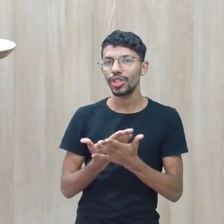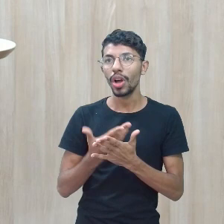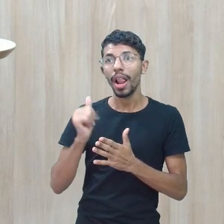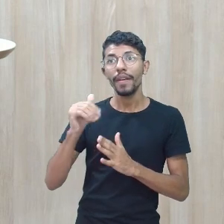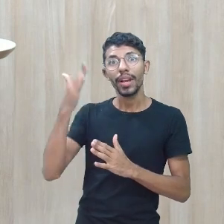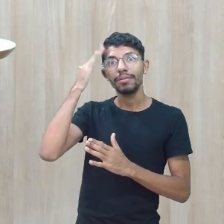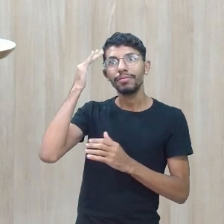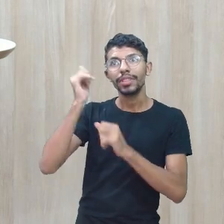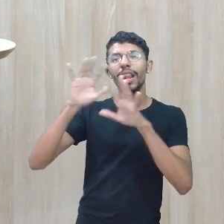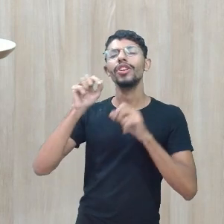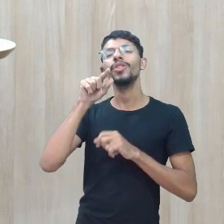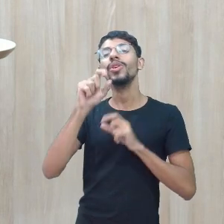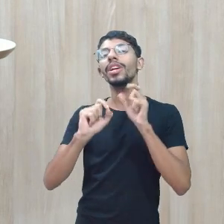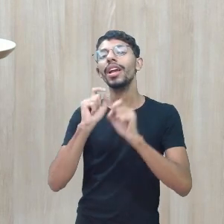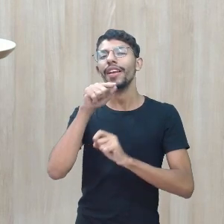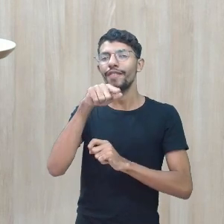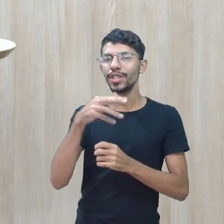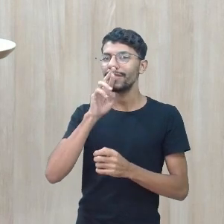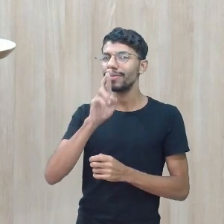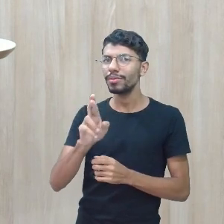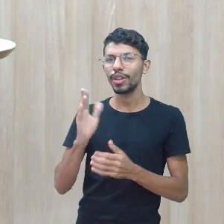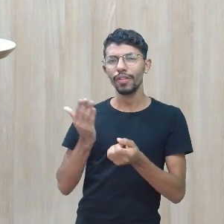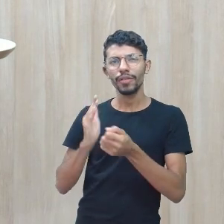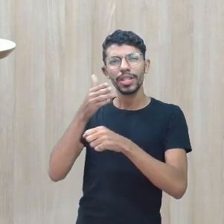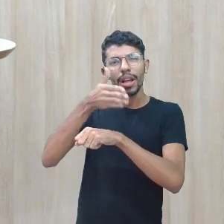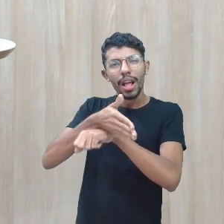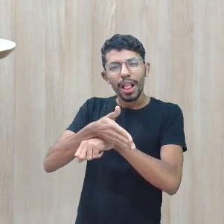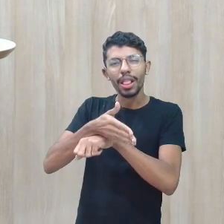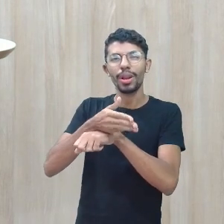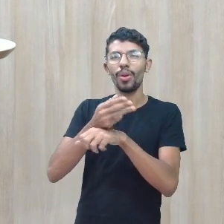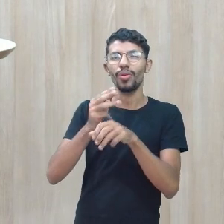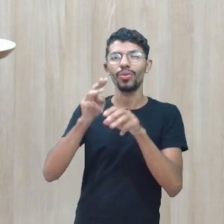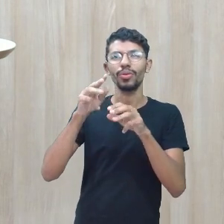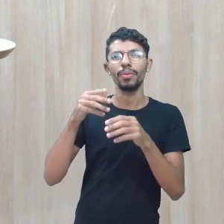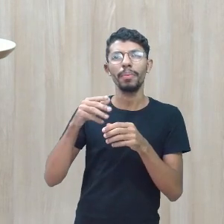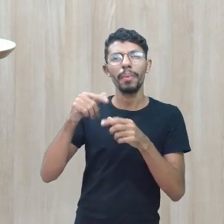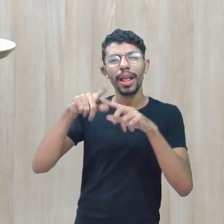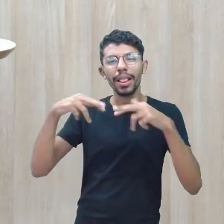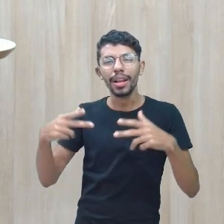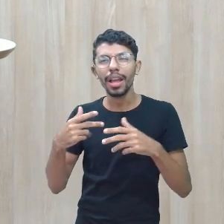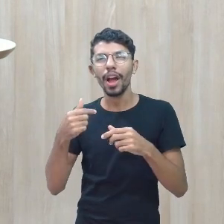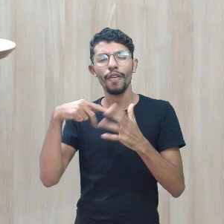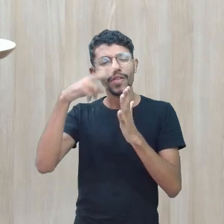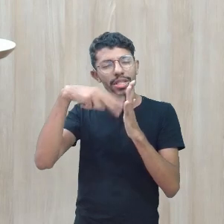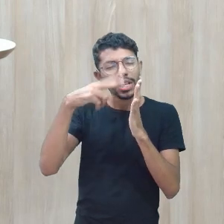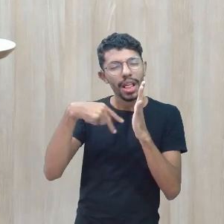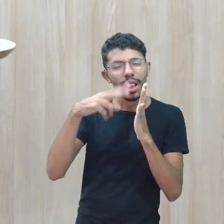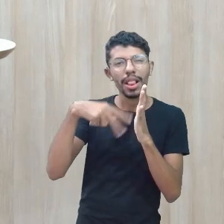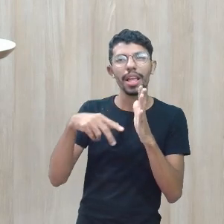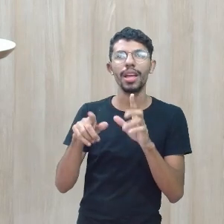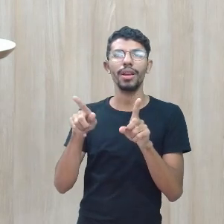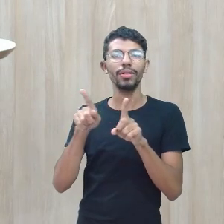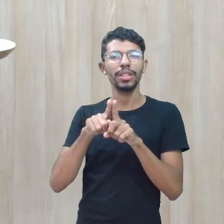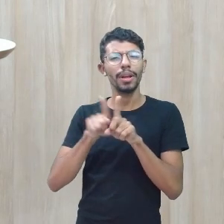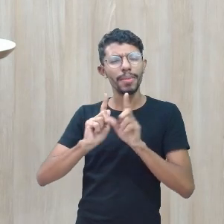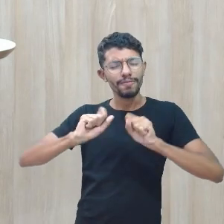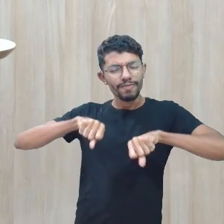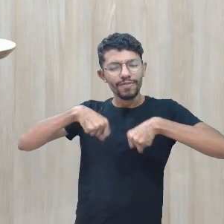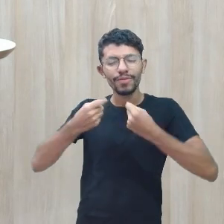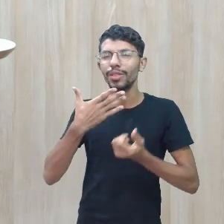você entrou no material, que você visitou aquela trilha, que você leu e que você se esforçou de fazer o seu